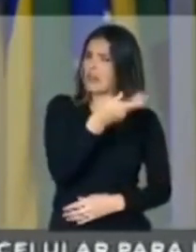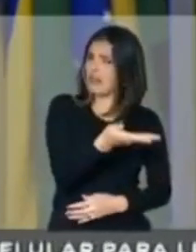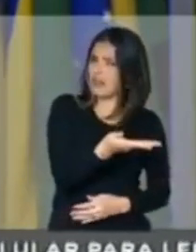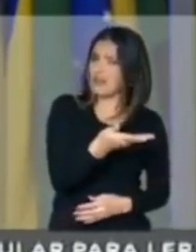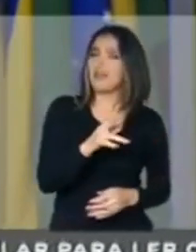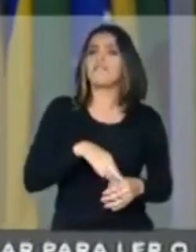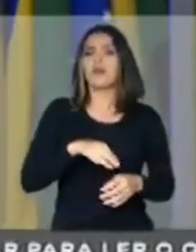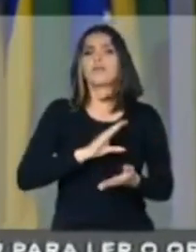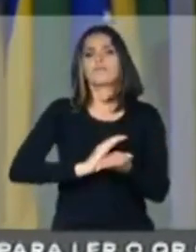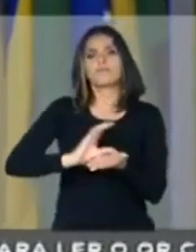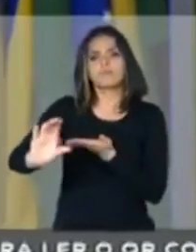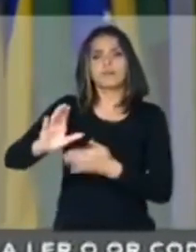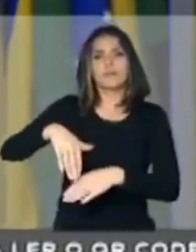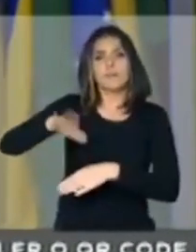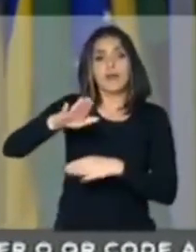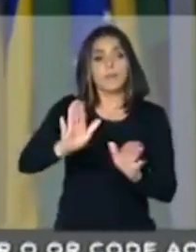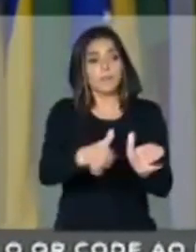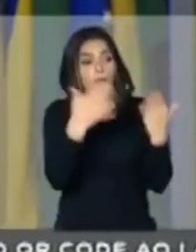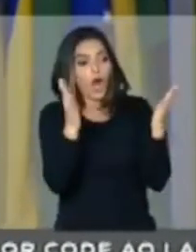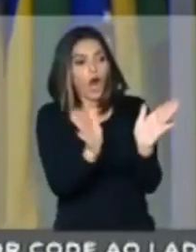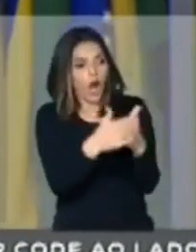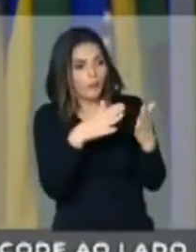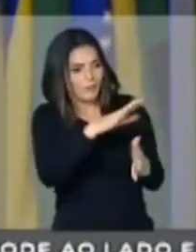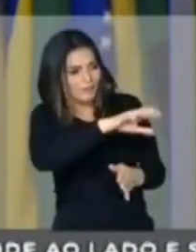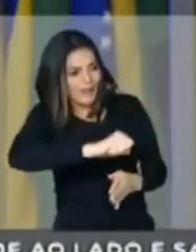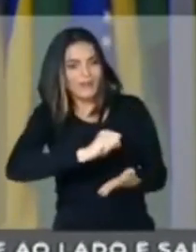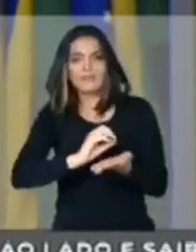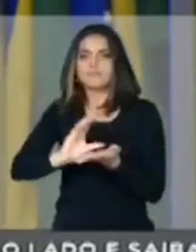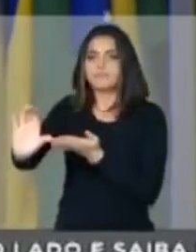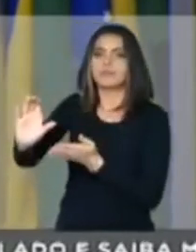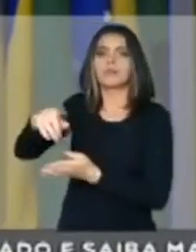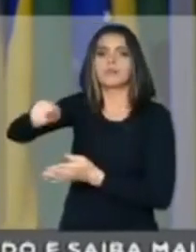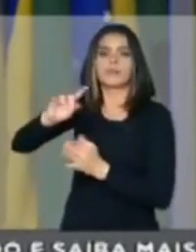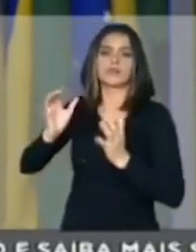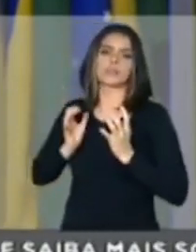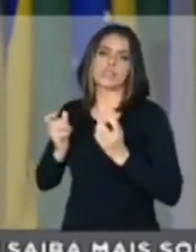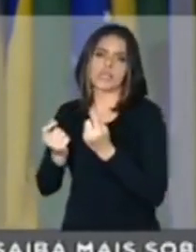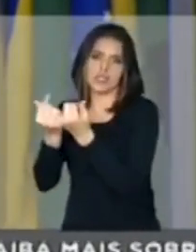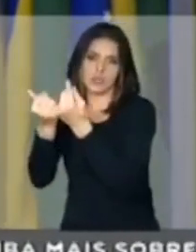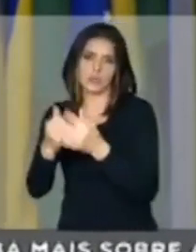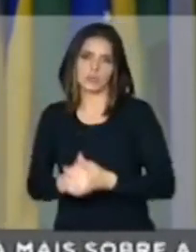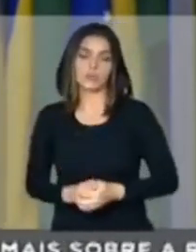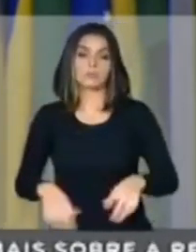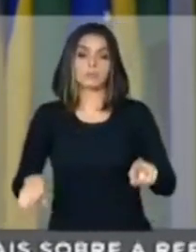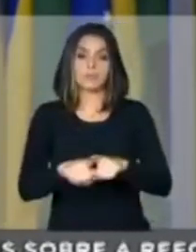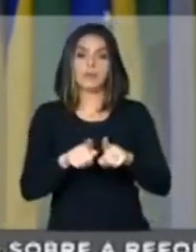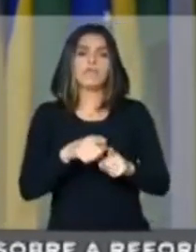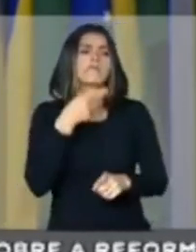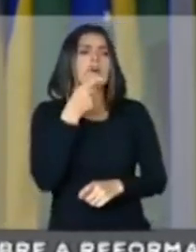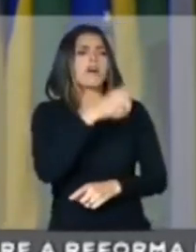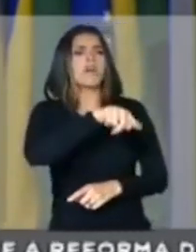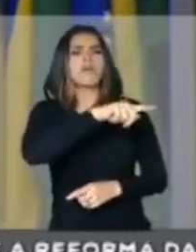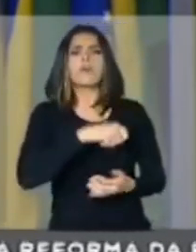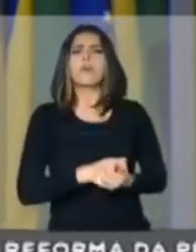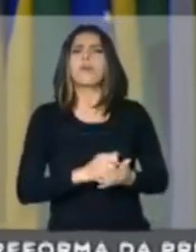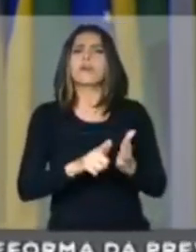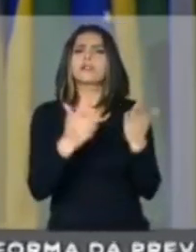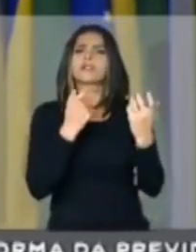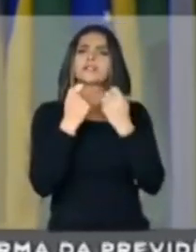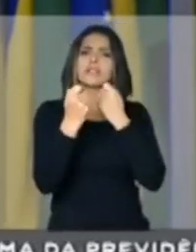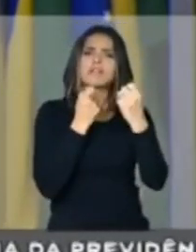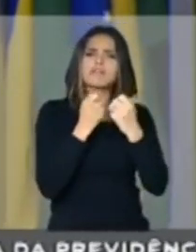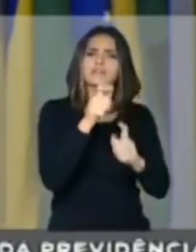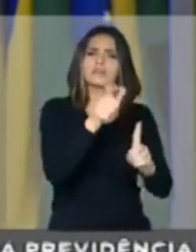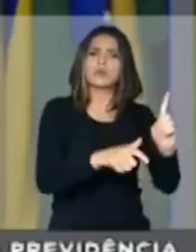a transferência de renda do mais pobre para o mais rico. E foi citado aqui também, presidente, uma entrevista do